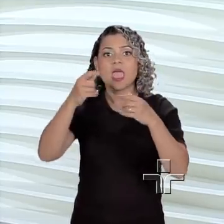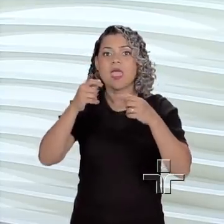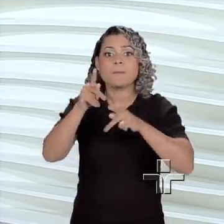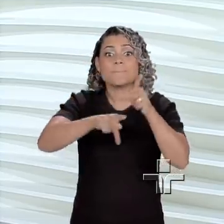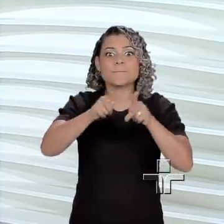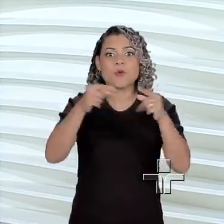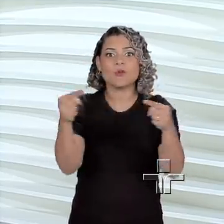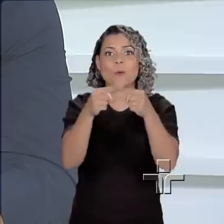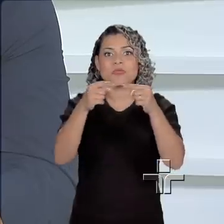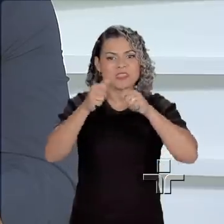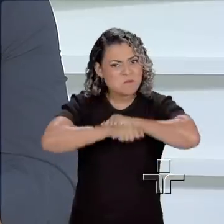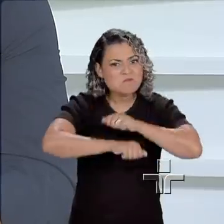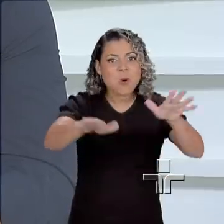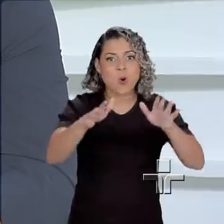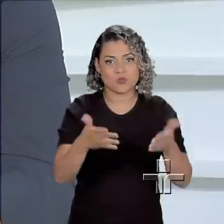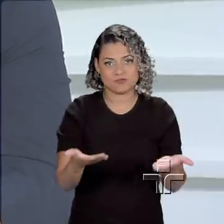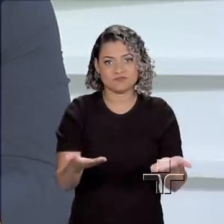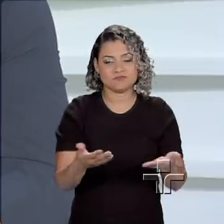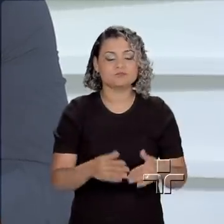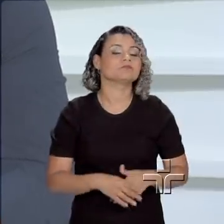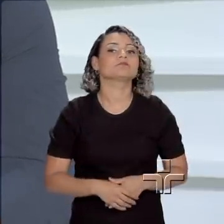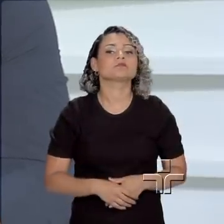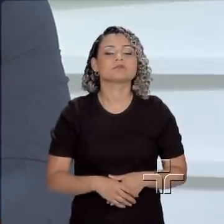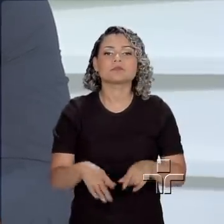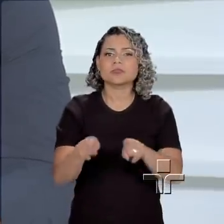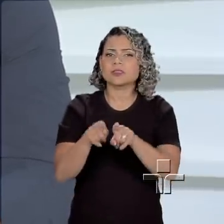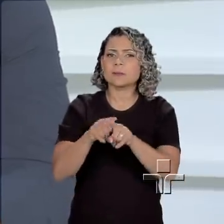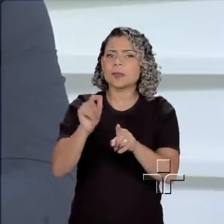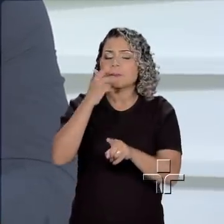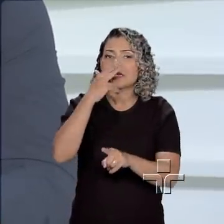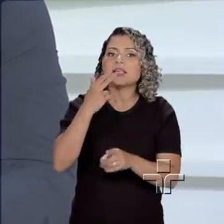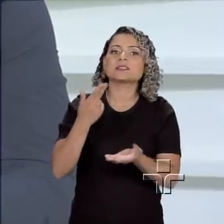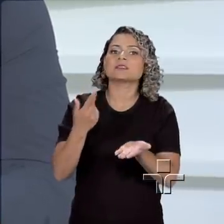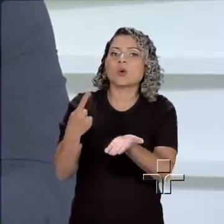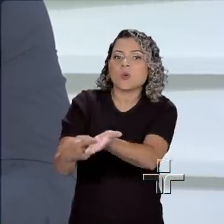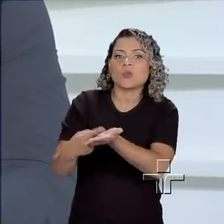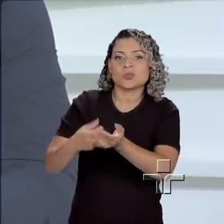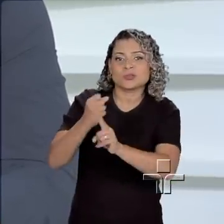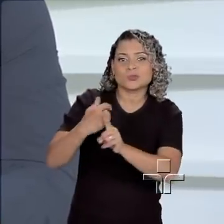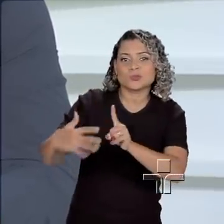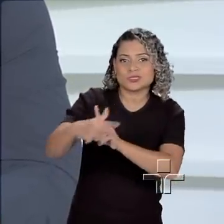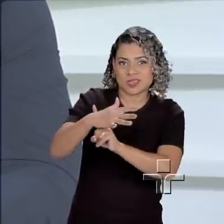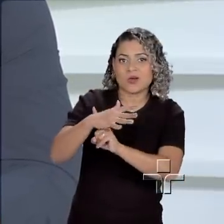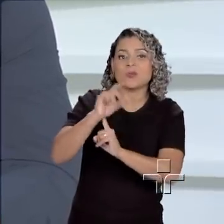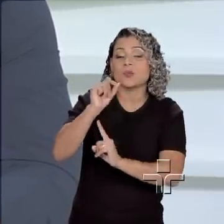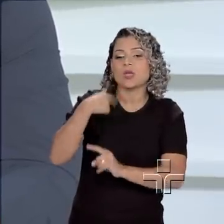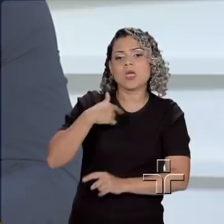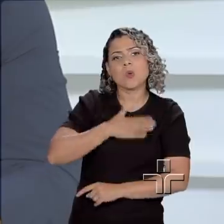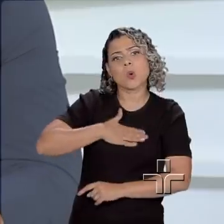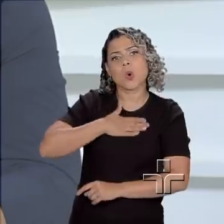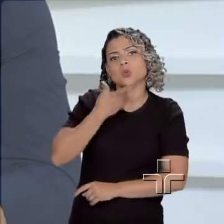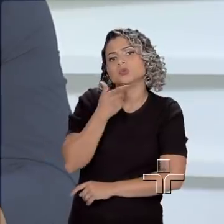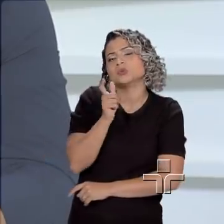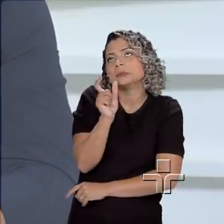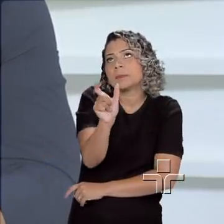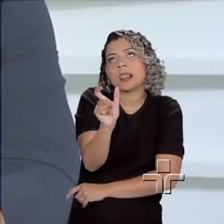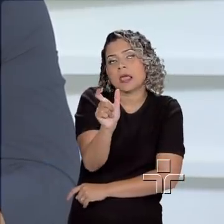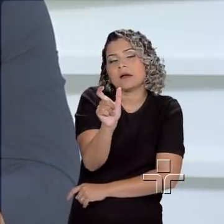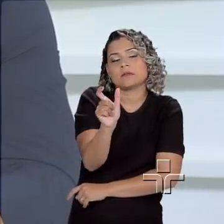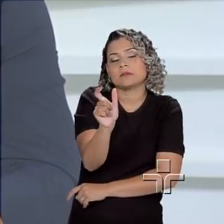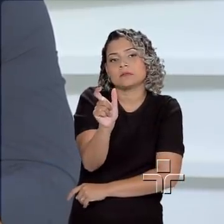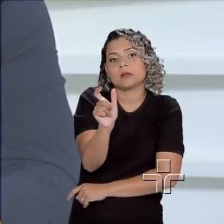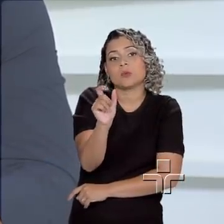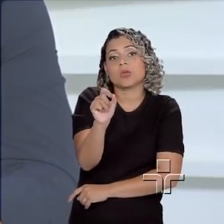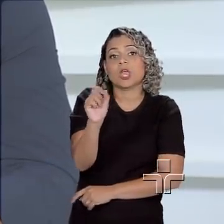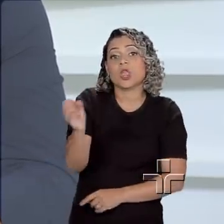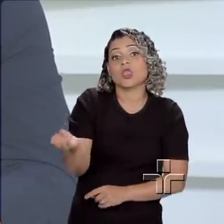queria aproveitar essa questão da ideia do contrato social e do que a gente está conversando aqui. Eu gosto quando a gente usa a palavra